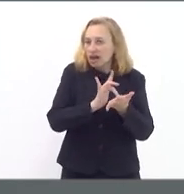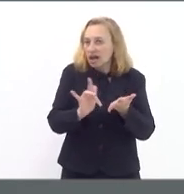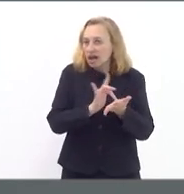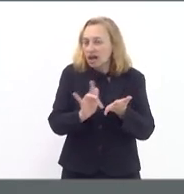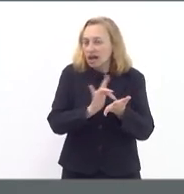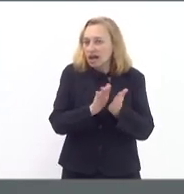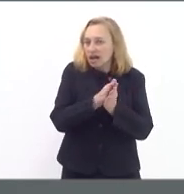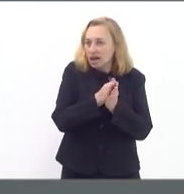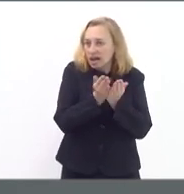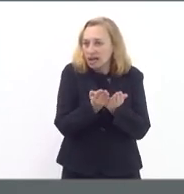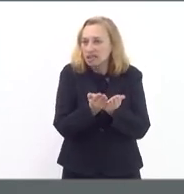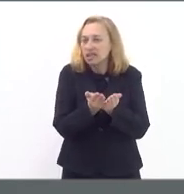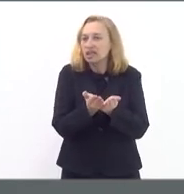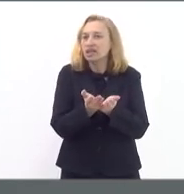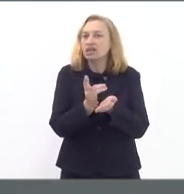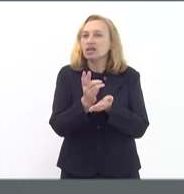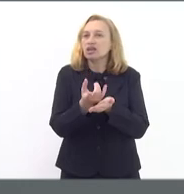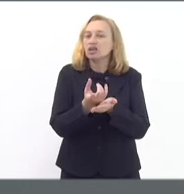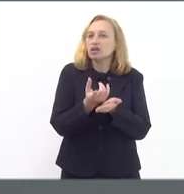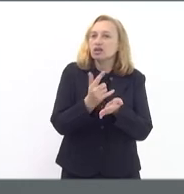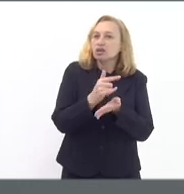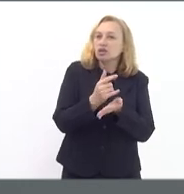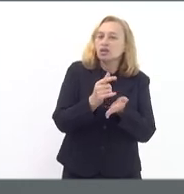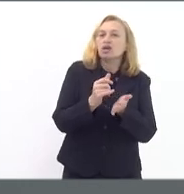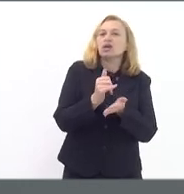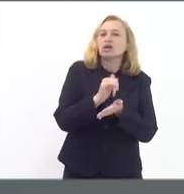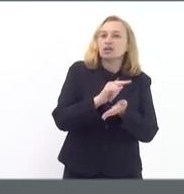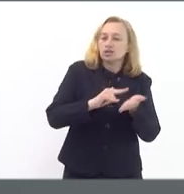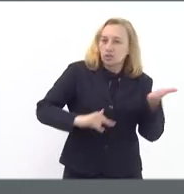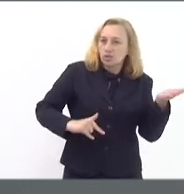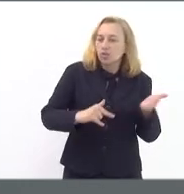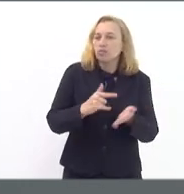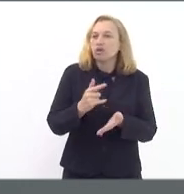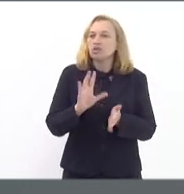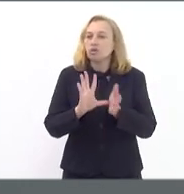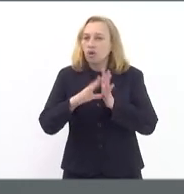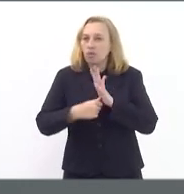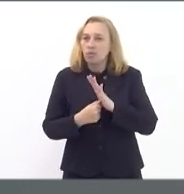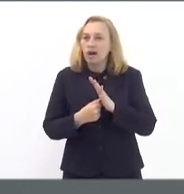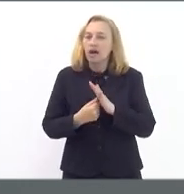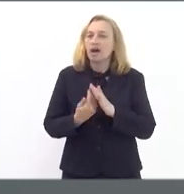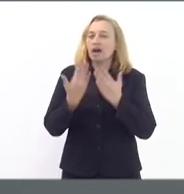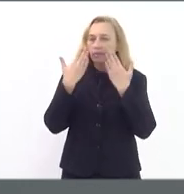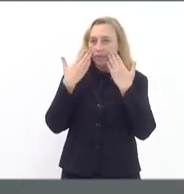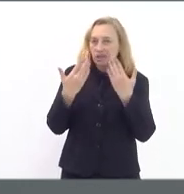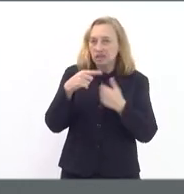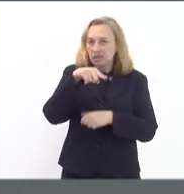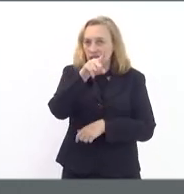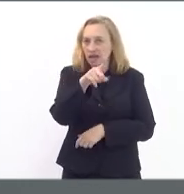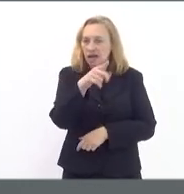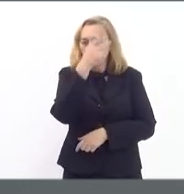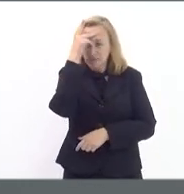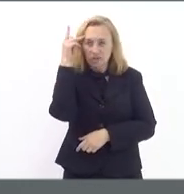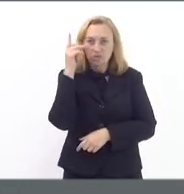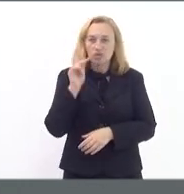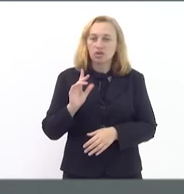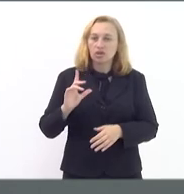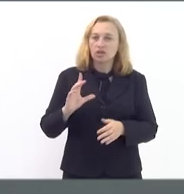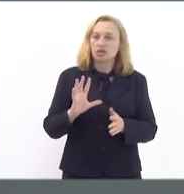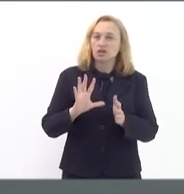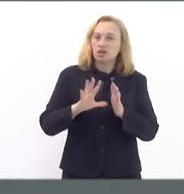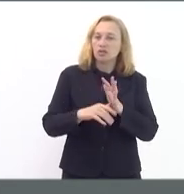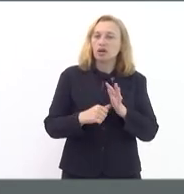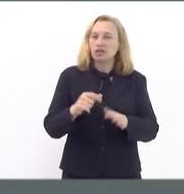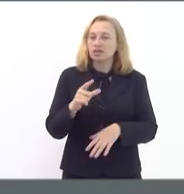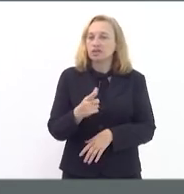carteiras documentos roubados a gente tem conseguido encontrar alguns momentos a vítima apresenta a vítima e acusado na delegacia então eu tenho repercussão